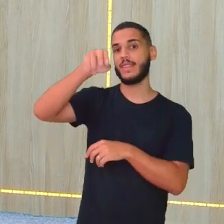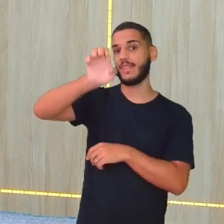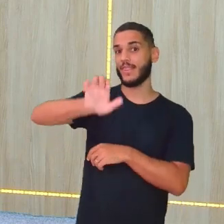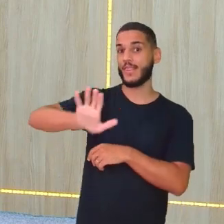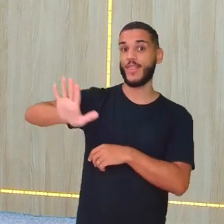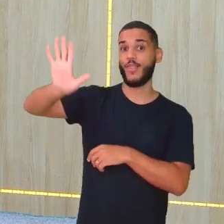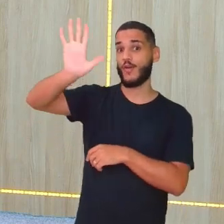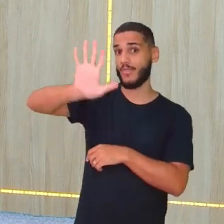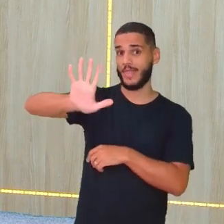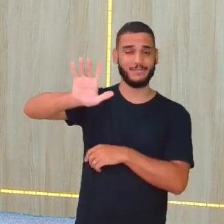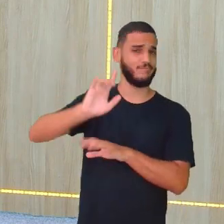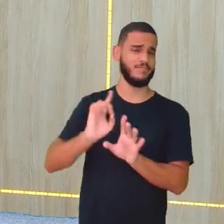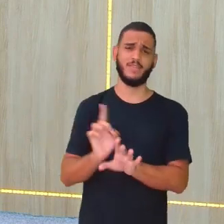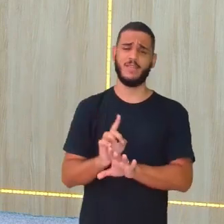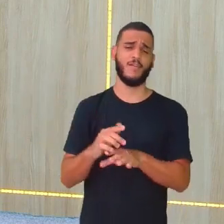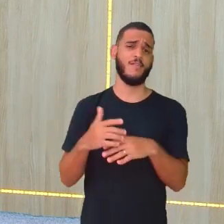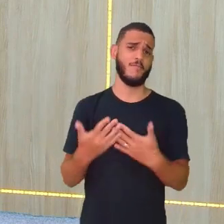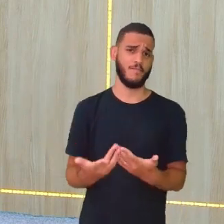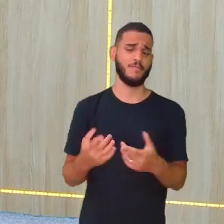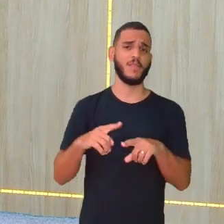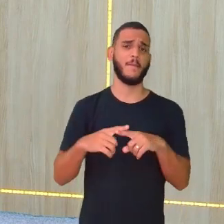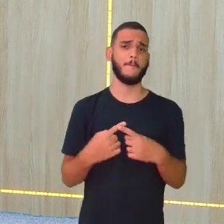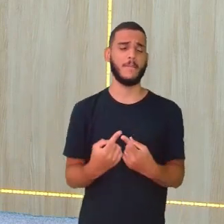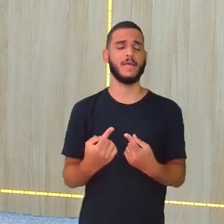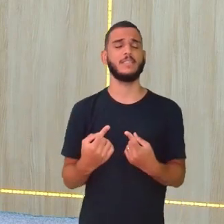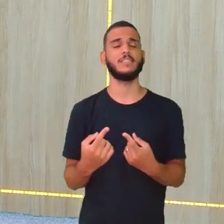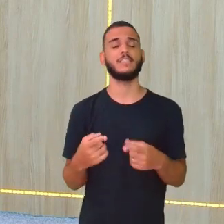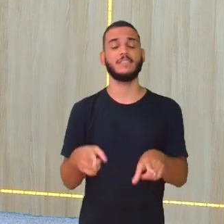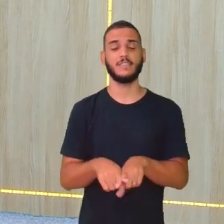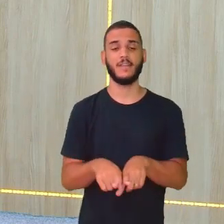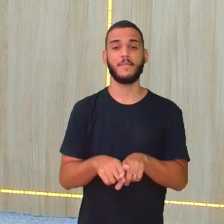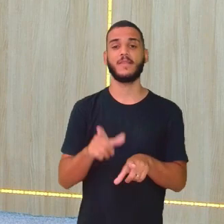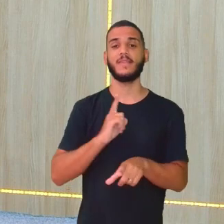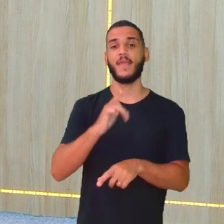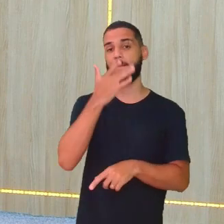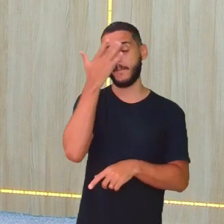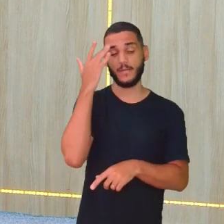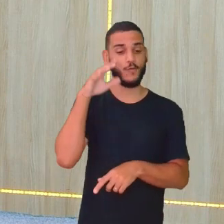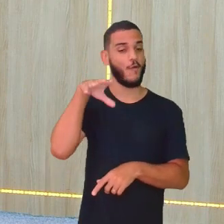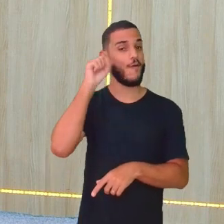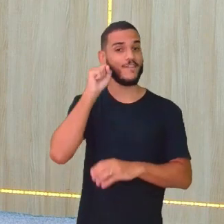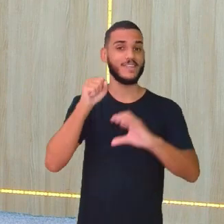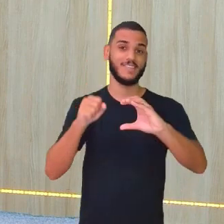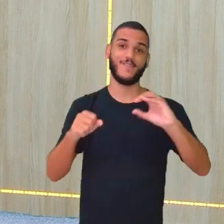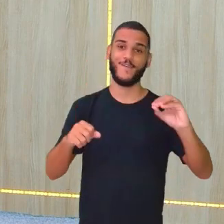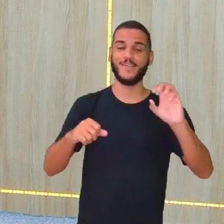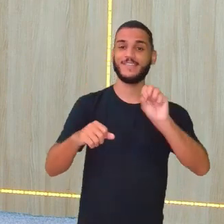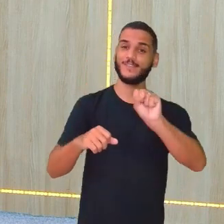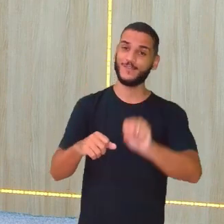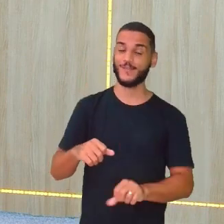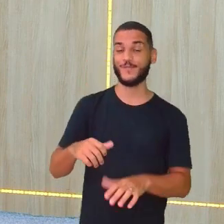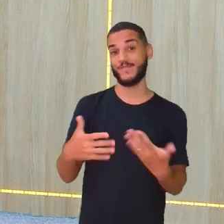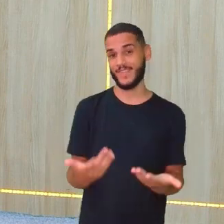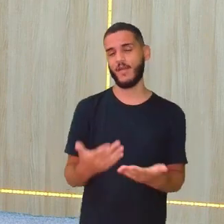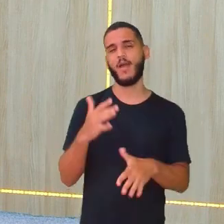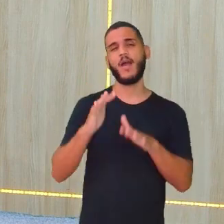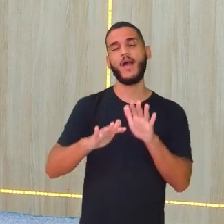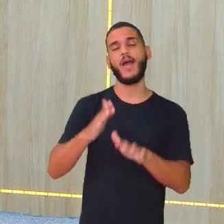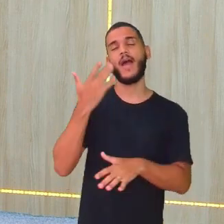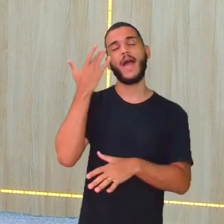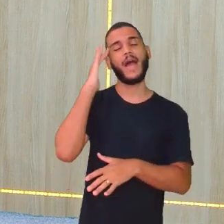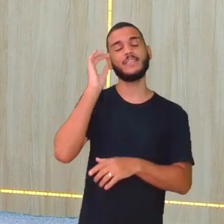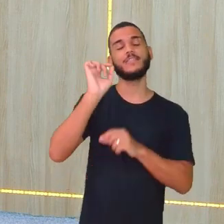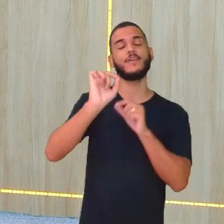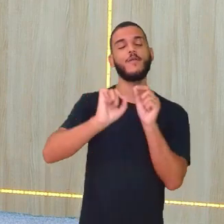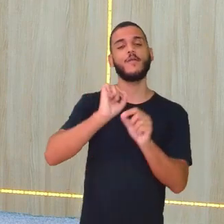estereótipo muito grande do Nordeste, de maneira geral, isso, e do sertão nordestino maior ainda, que se imagina que sempre são tragédias relacionadas ao